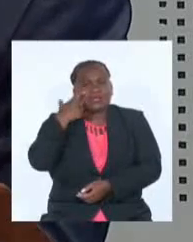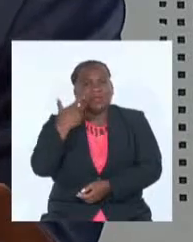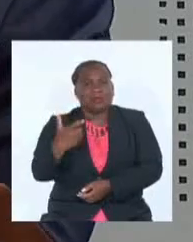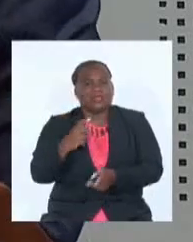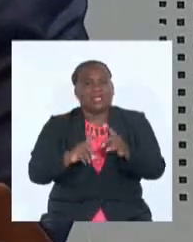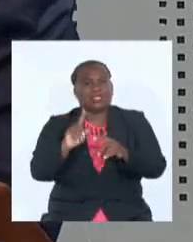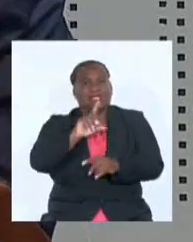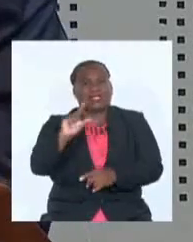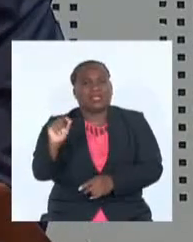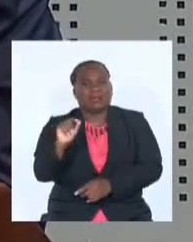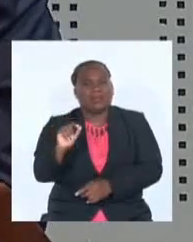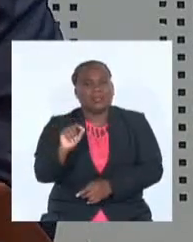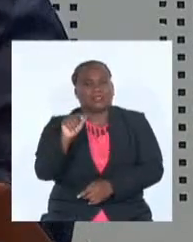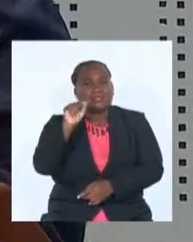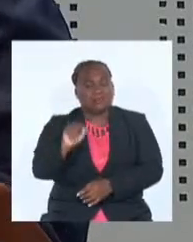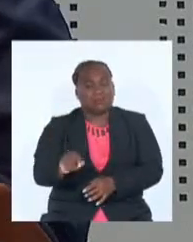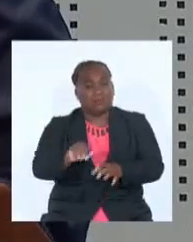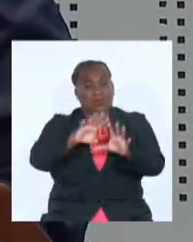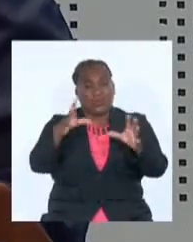respeito a importantes assuntos globais.